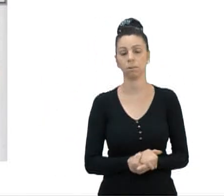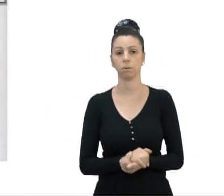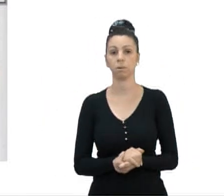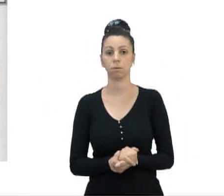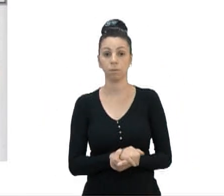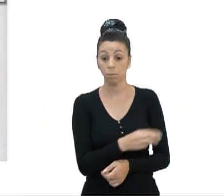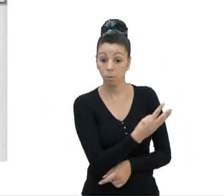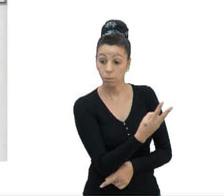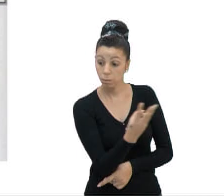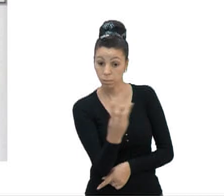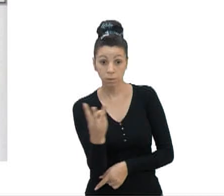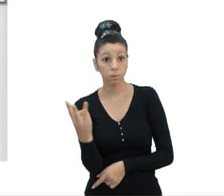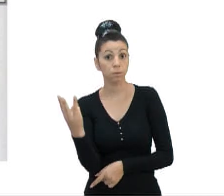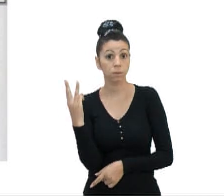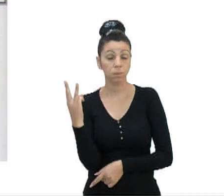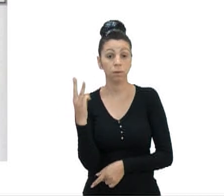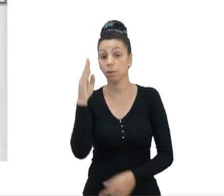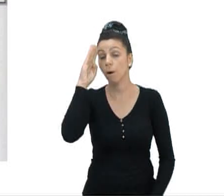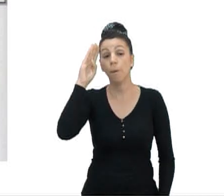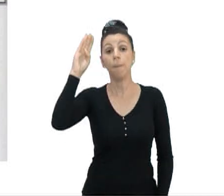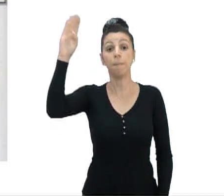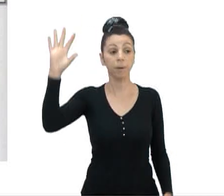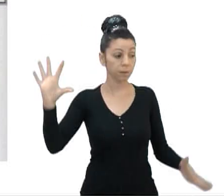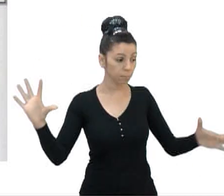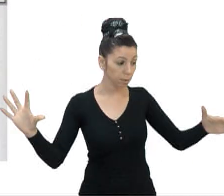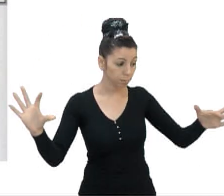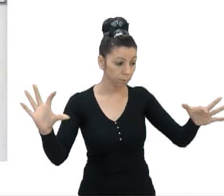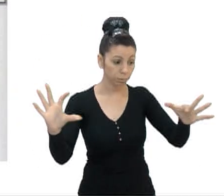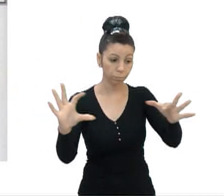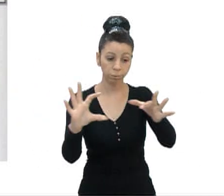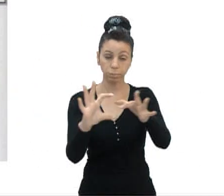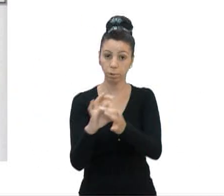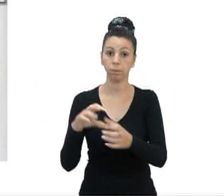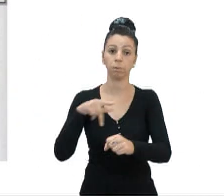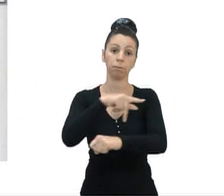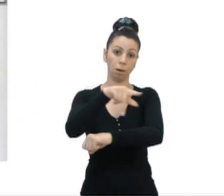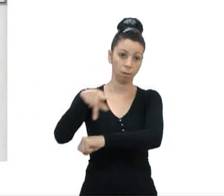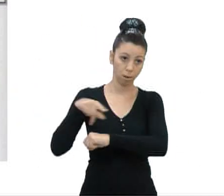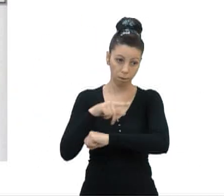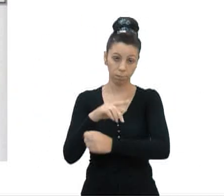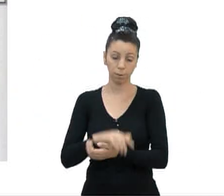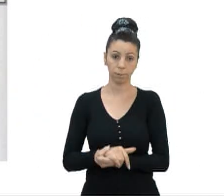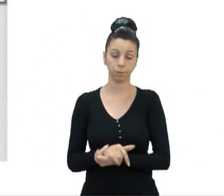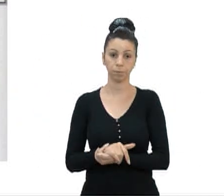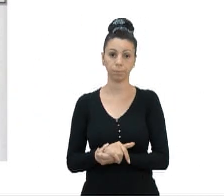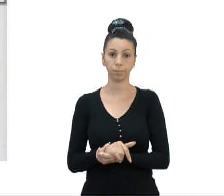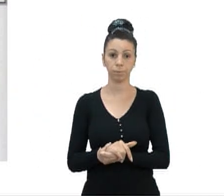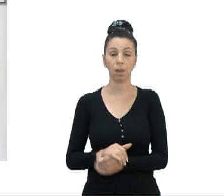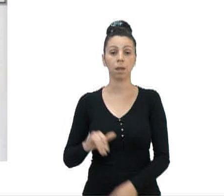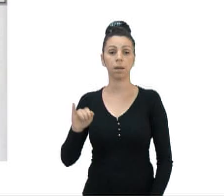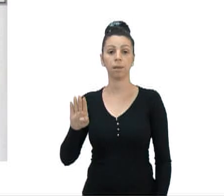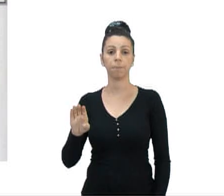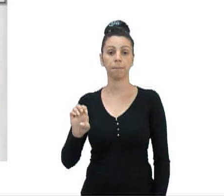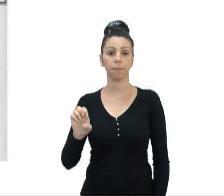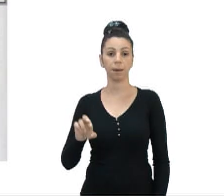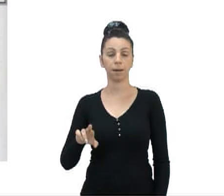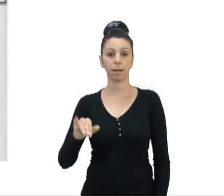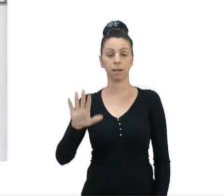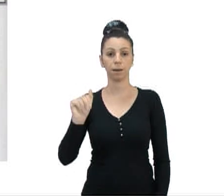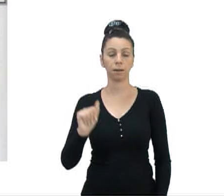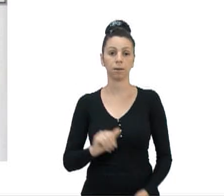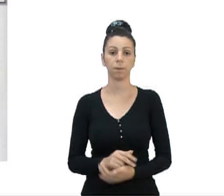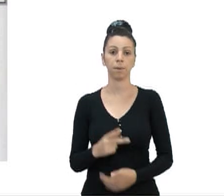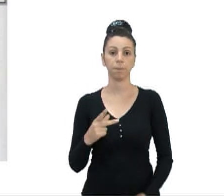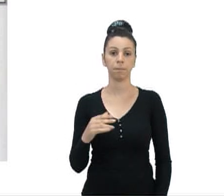obviamente, mas são os principais que formam aquele eixo de integração ali entre os países. Lá na Península Ibérica, nós vamos ter os